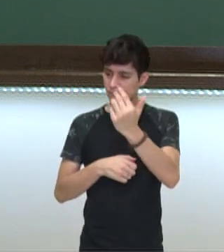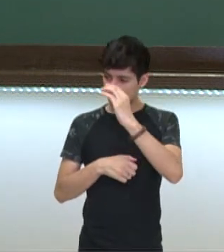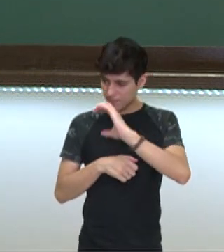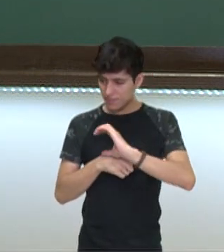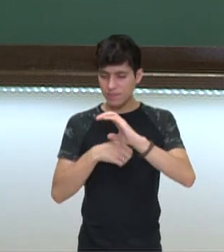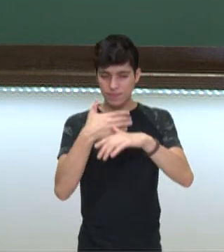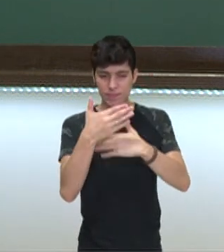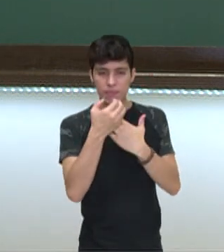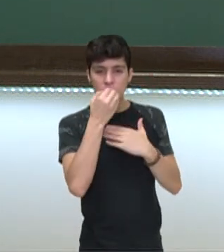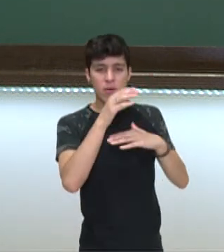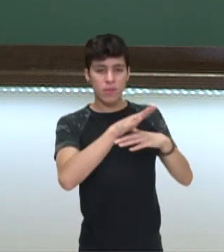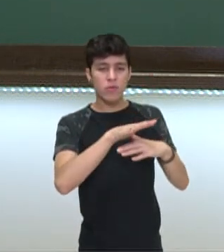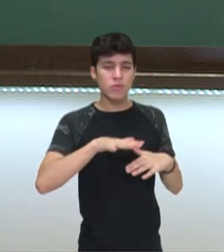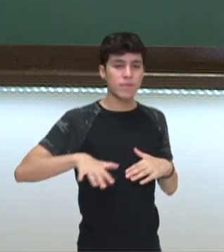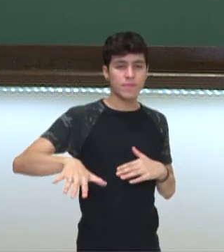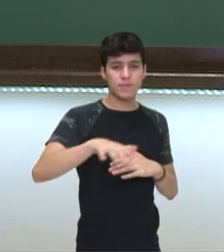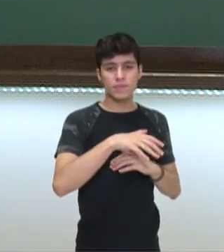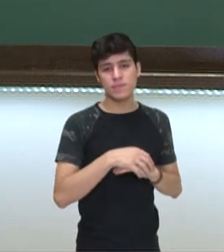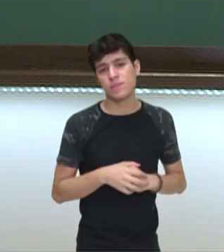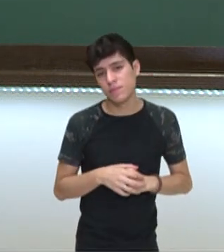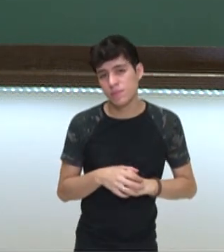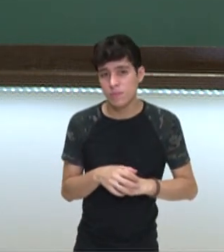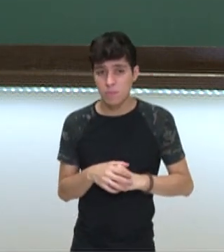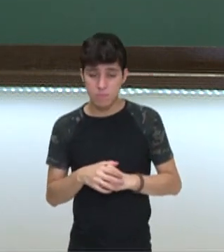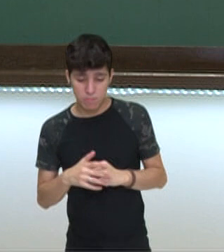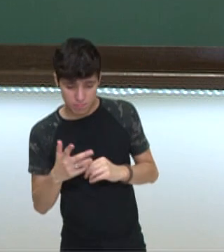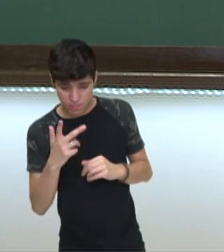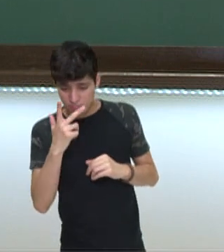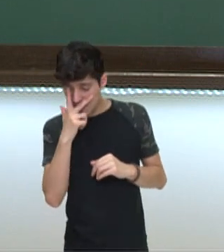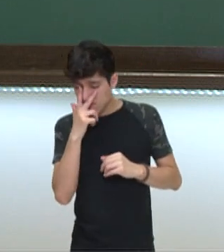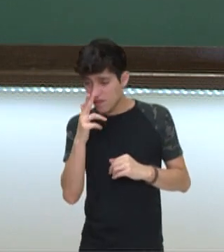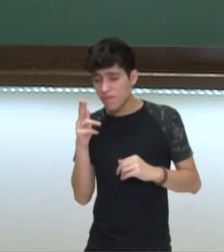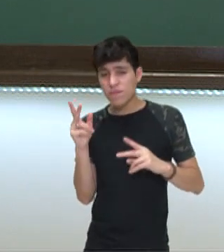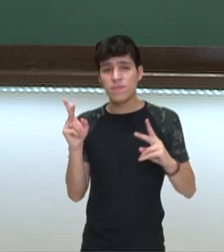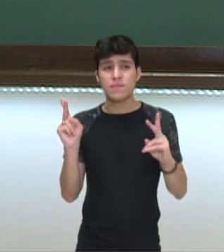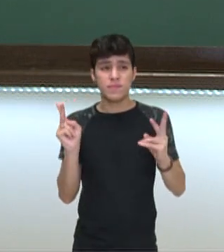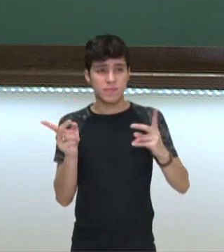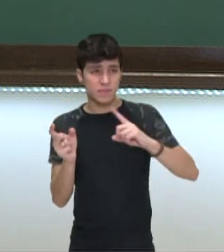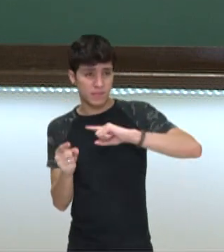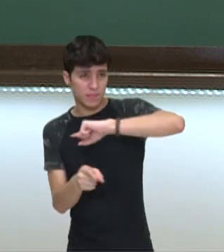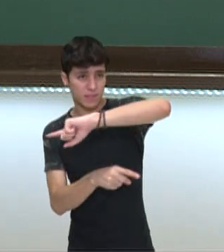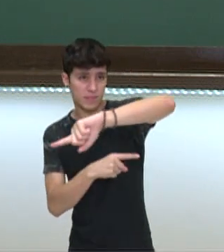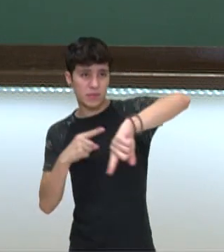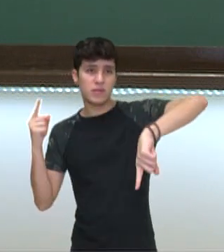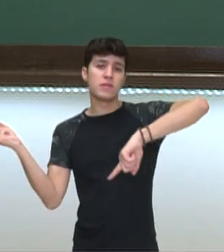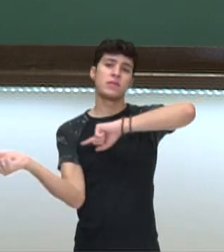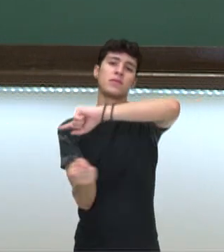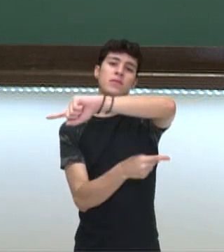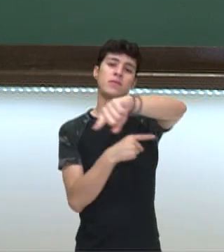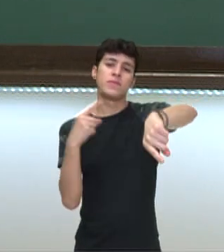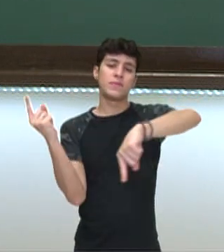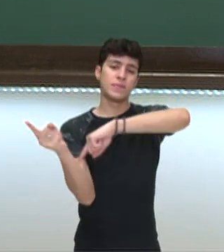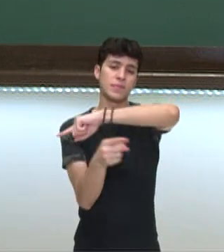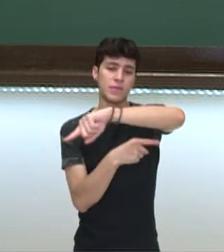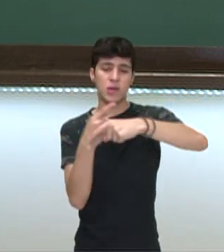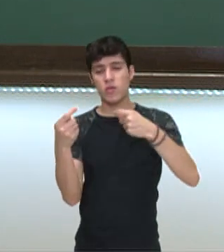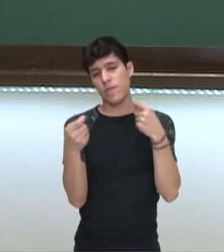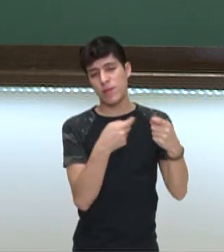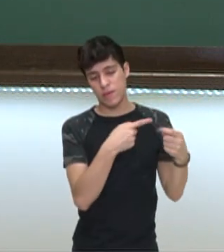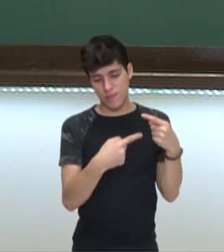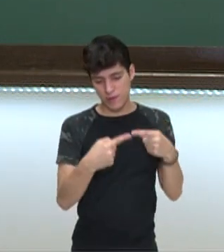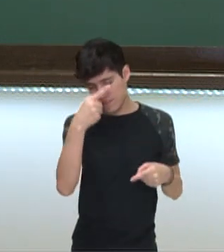verbas e benefícios seu território então aí você e vicioso em que vai dominar a política